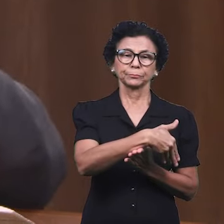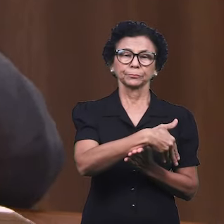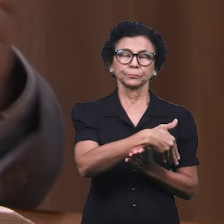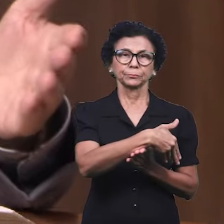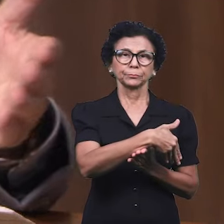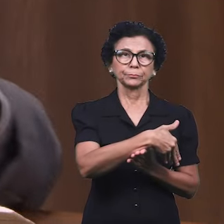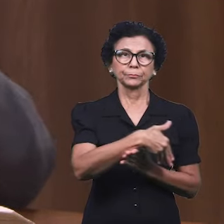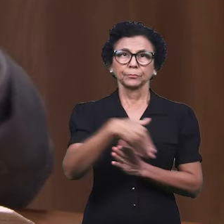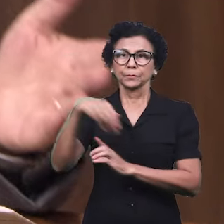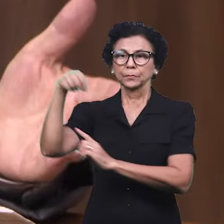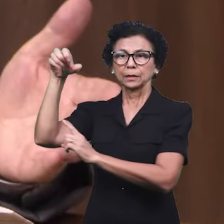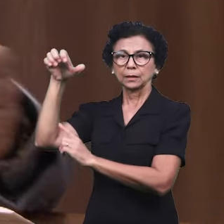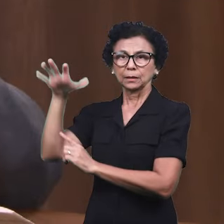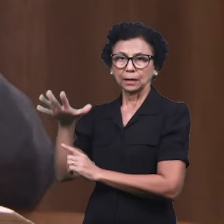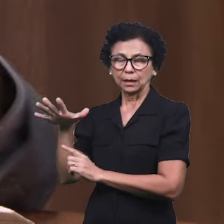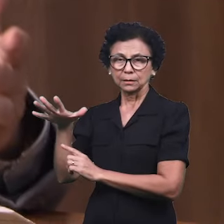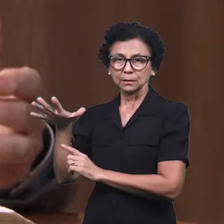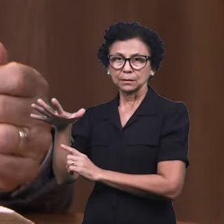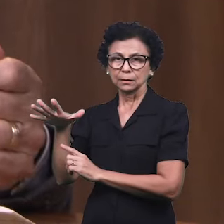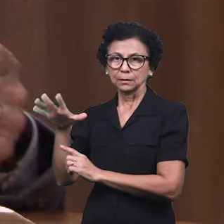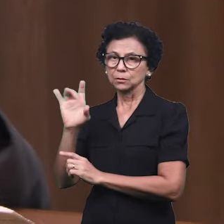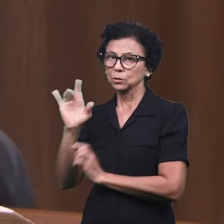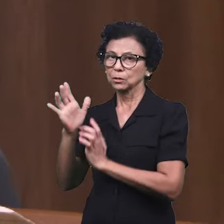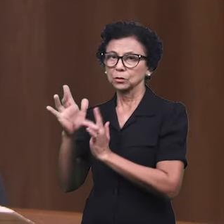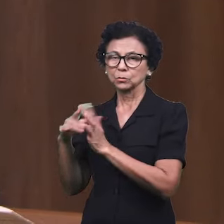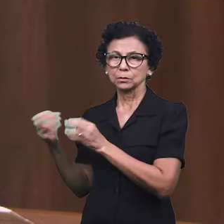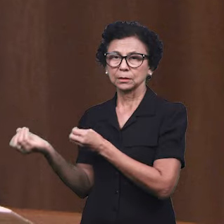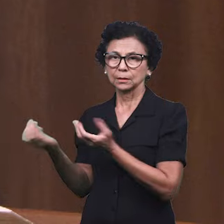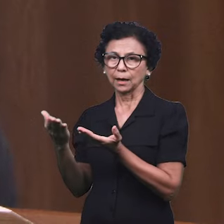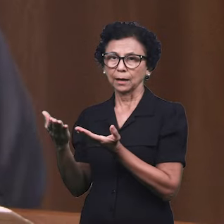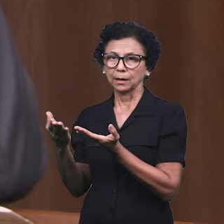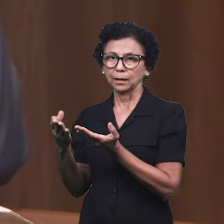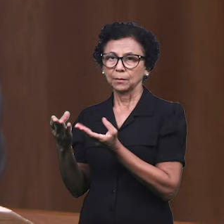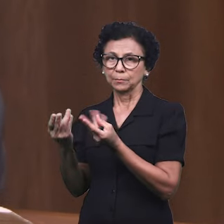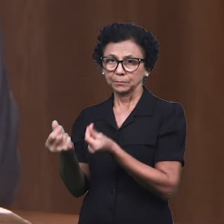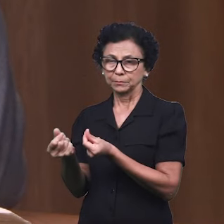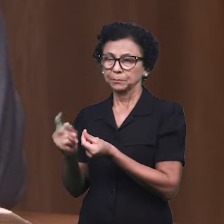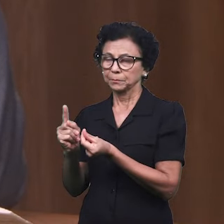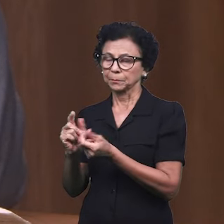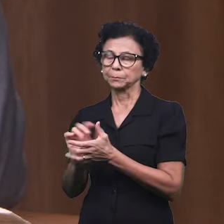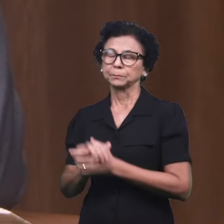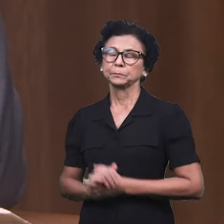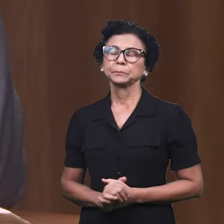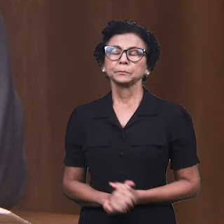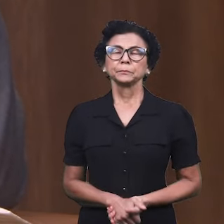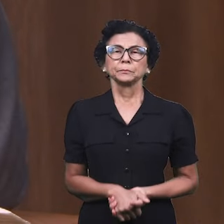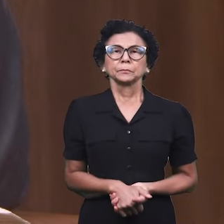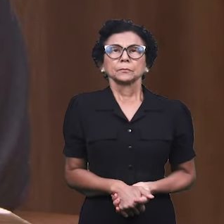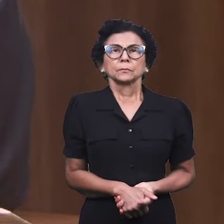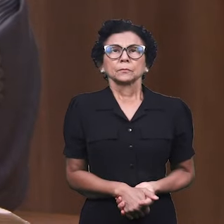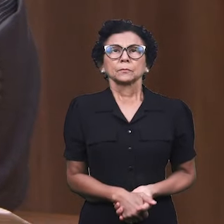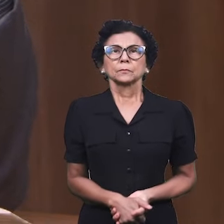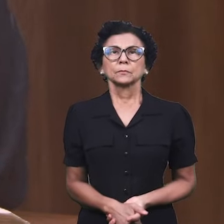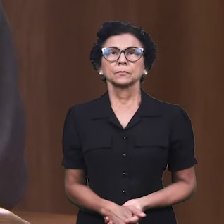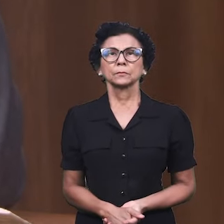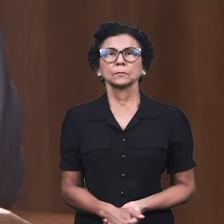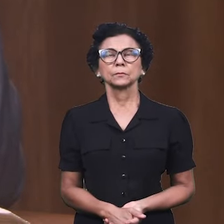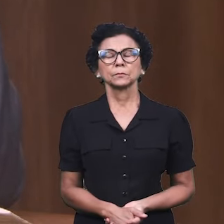Porque a graça é um favor imerecido dado pelo Senhor. Então, ele diz aqui, no capítulo